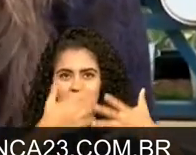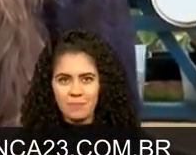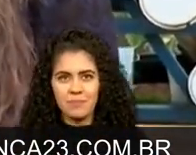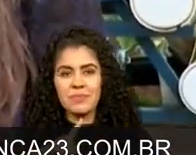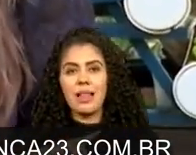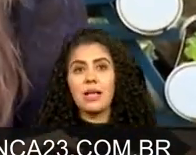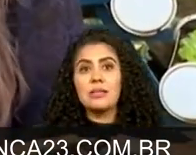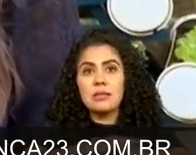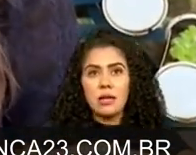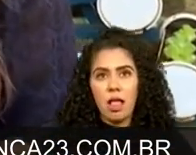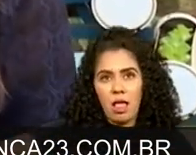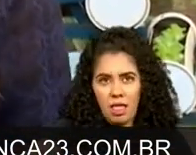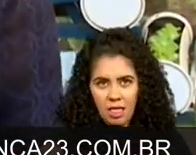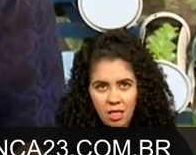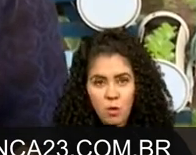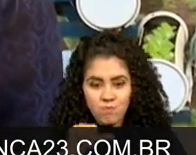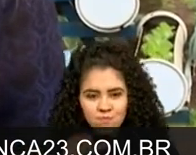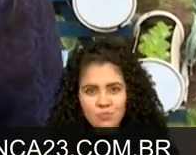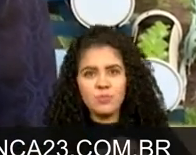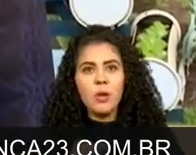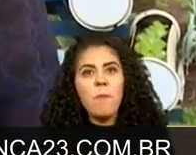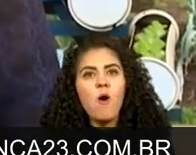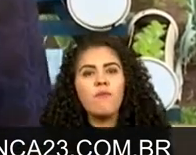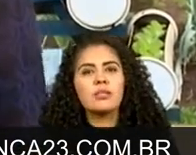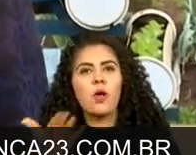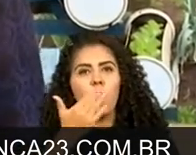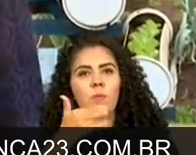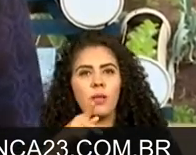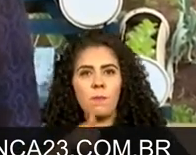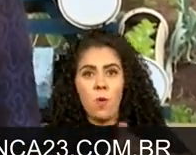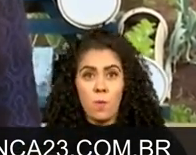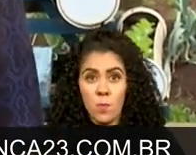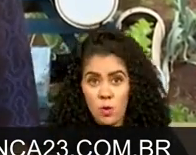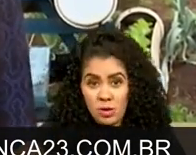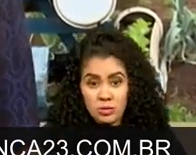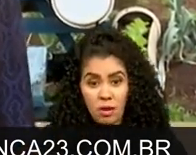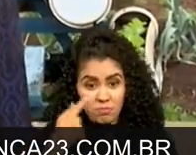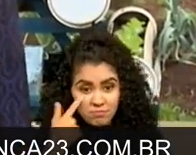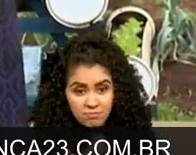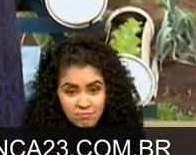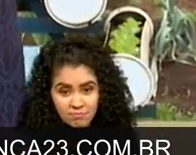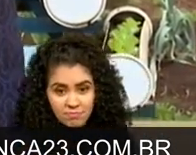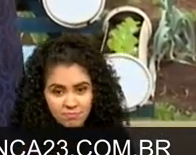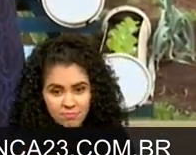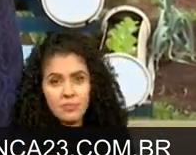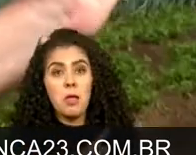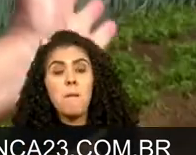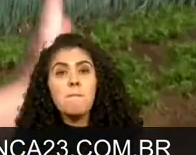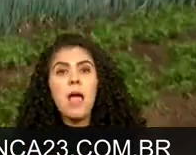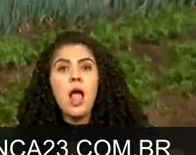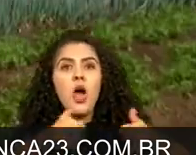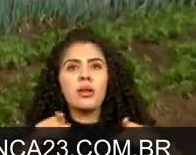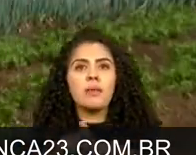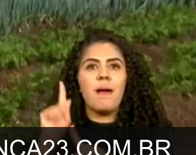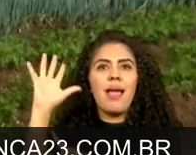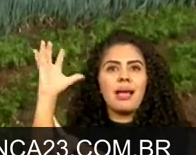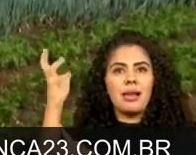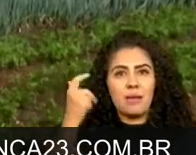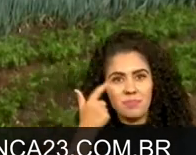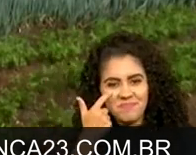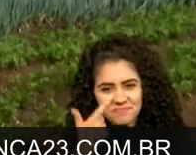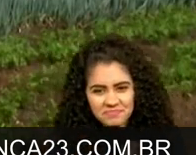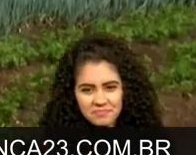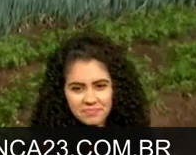antes e fornecer alimento para a população, esse espaço também ajuda a melhorar o clima. Essa horta que a gente está vendo